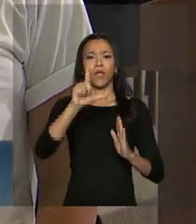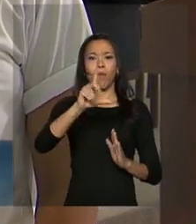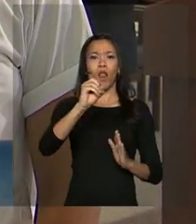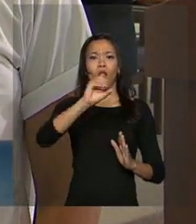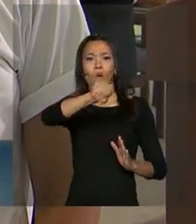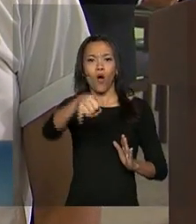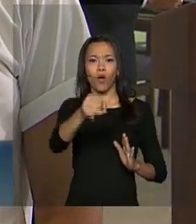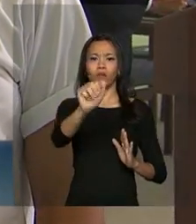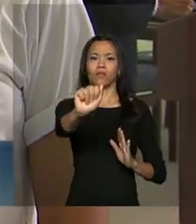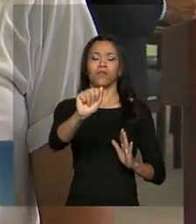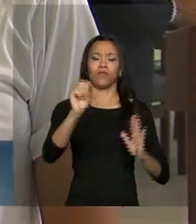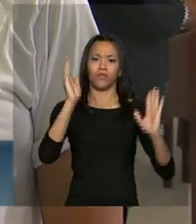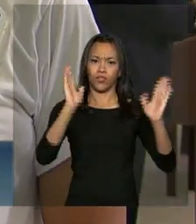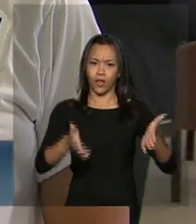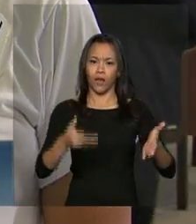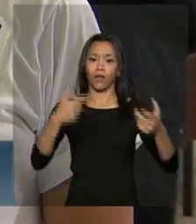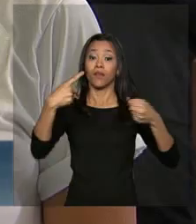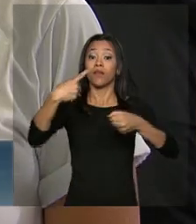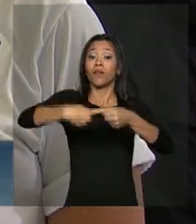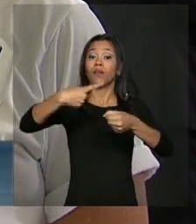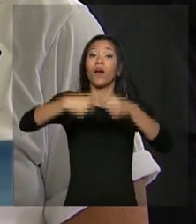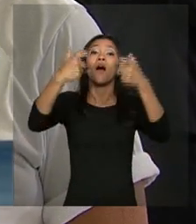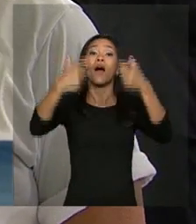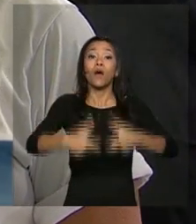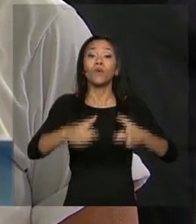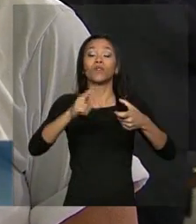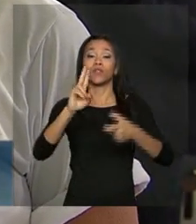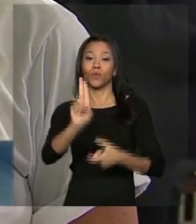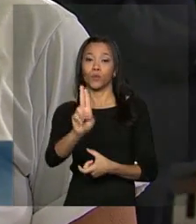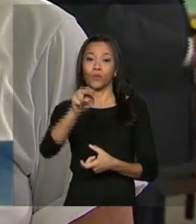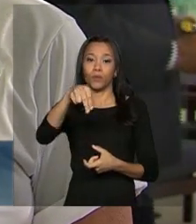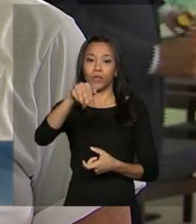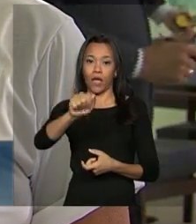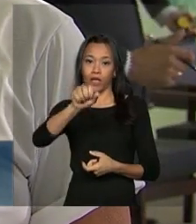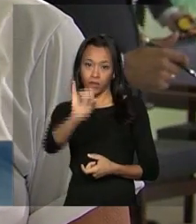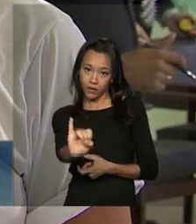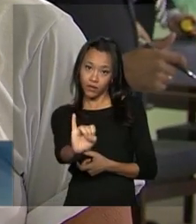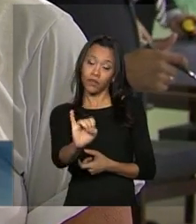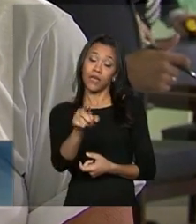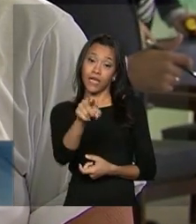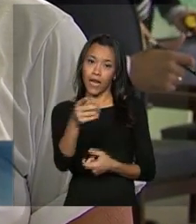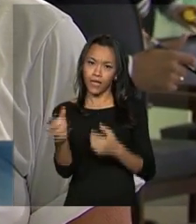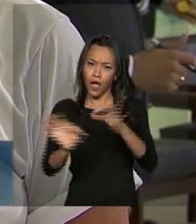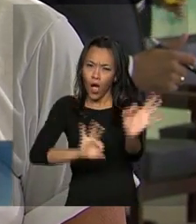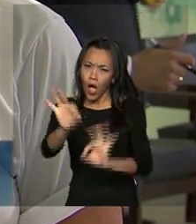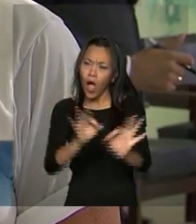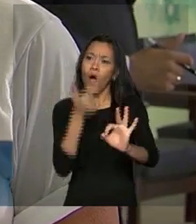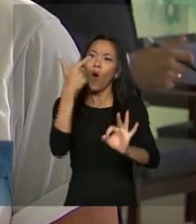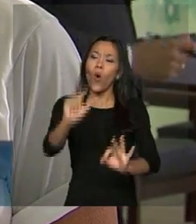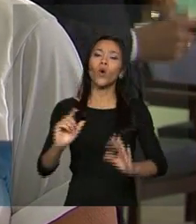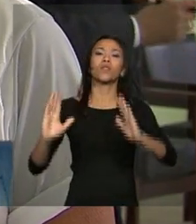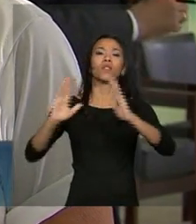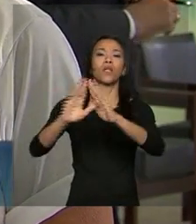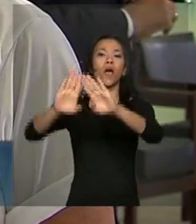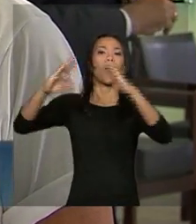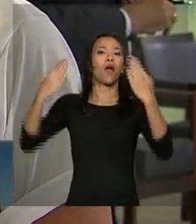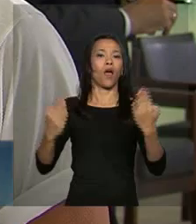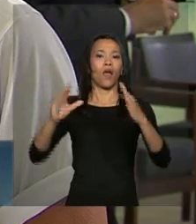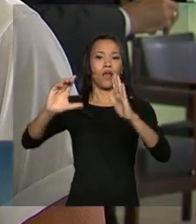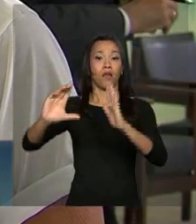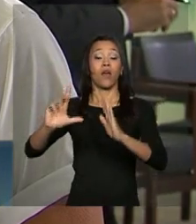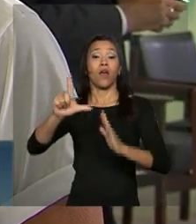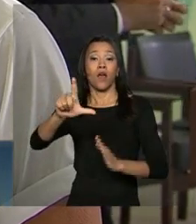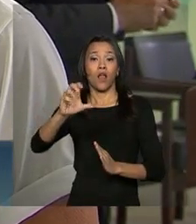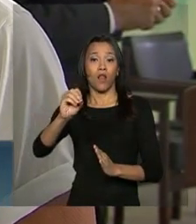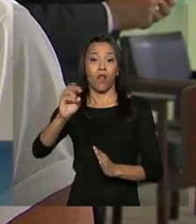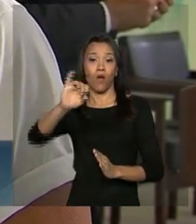Família, na cidade de Dom Bosco, município de Unaí. E eu estou preparando para abrir uma outra loja no próximo mês. E foi muito difícil